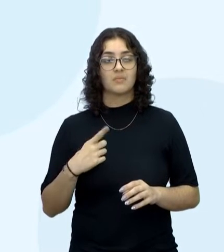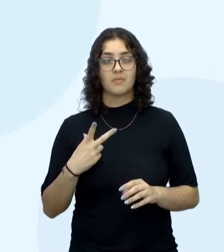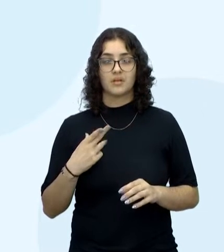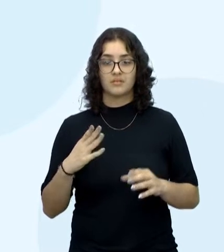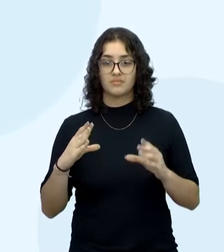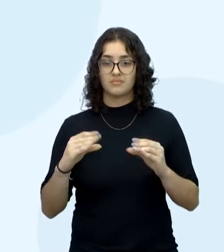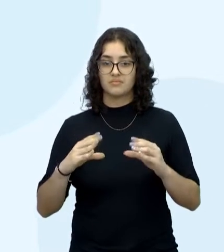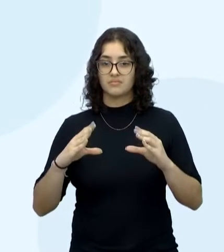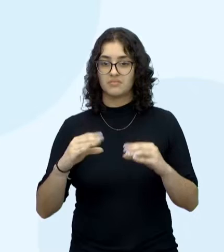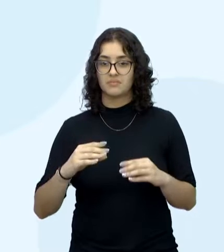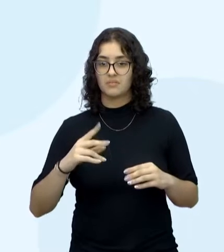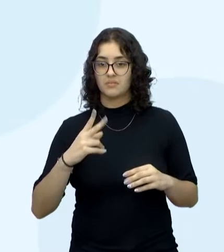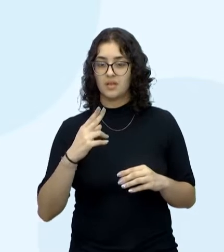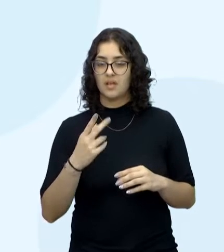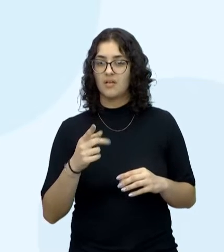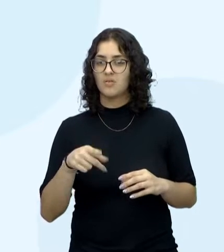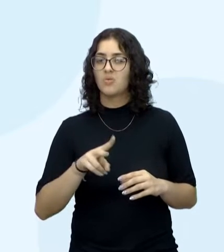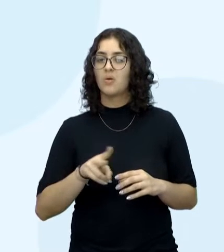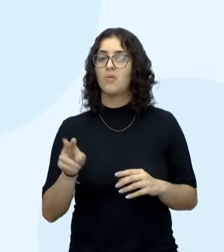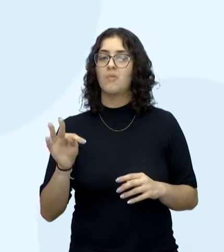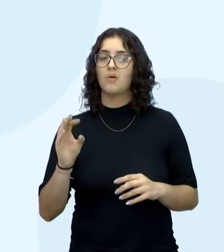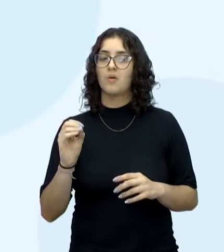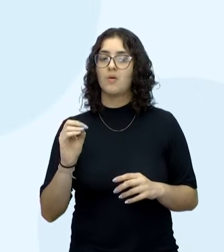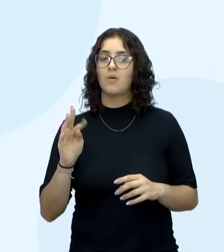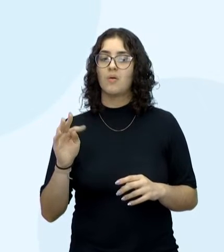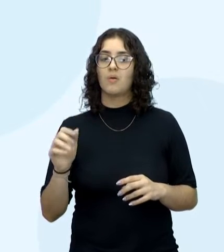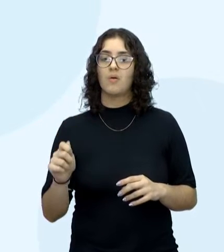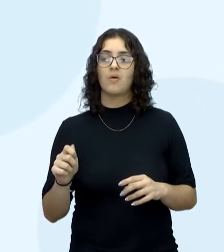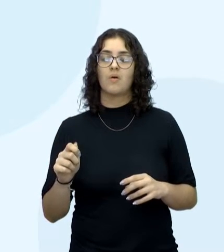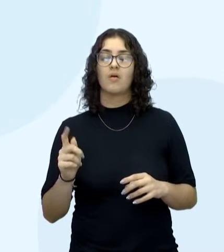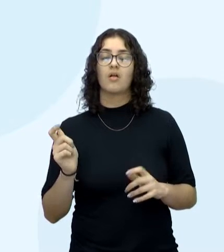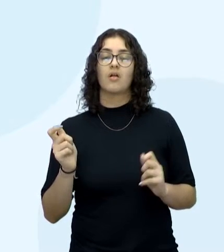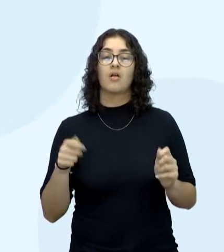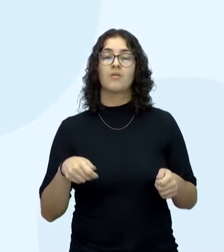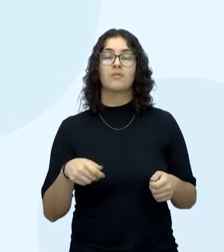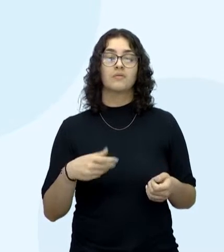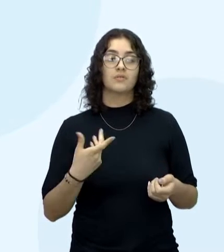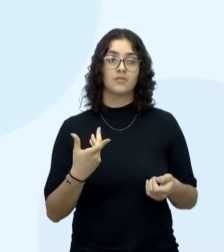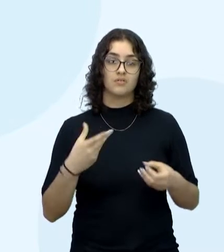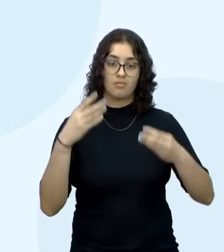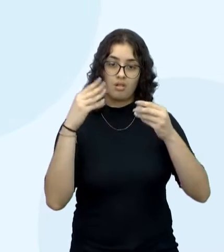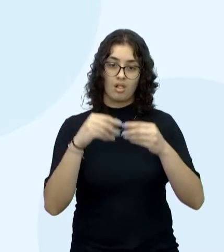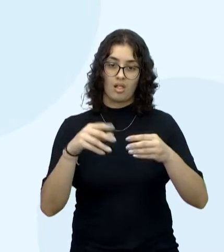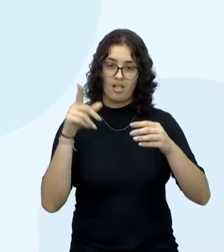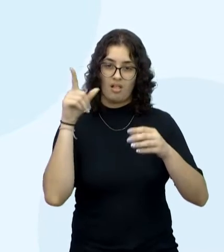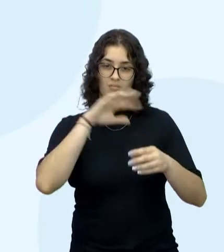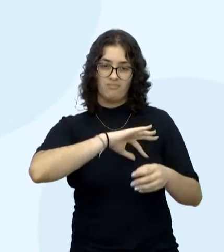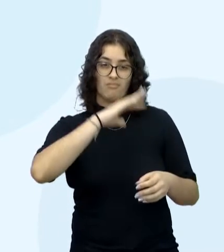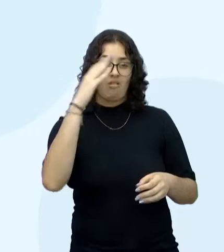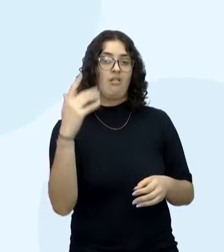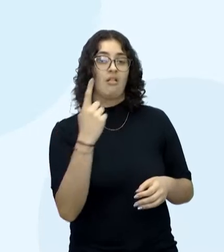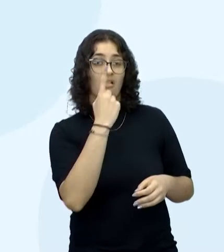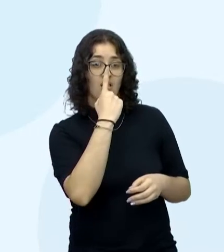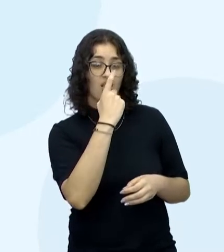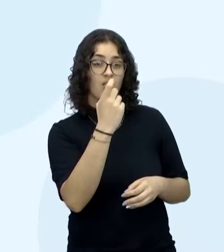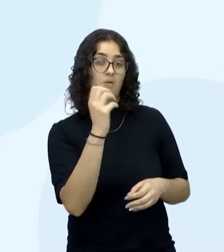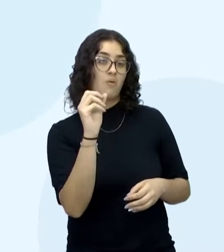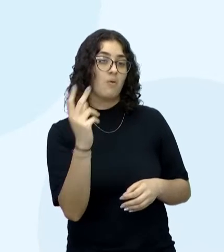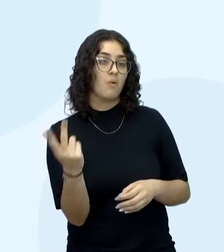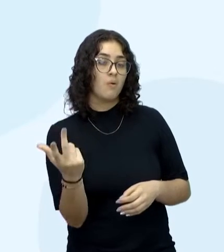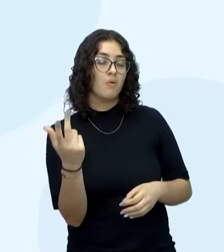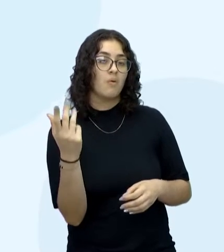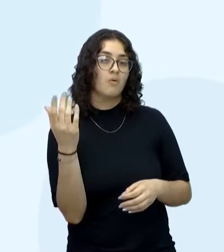parece que a gente chama de torta, né? Que ele pode ser ou disposto no aterro ou utilizado aí como